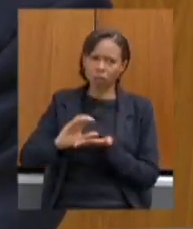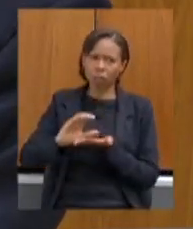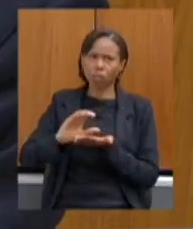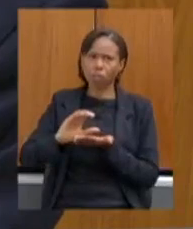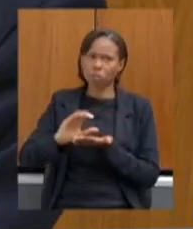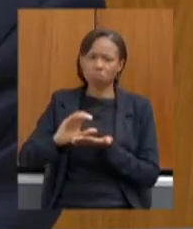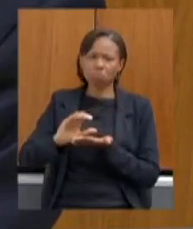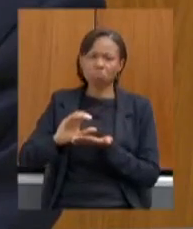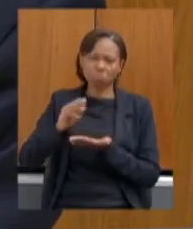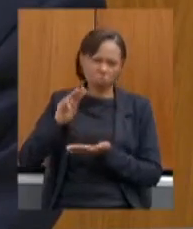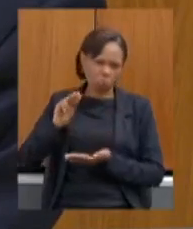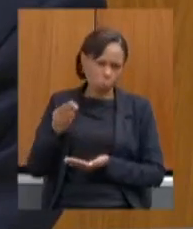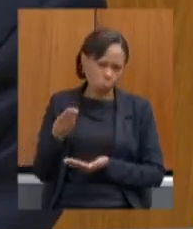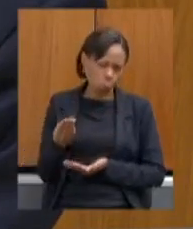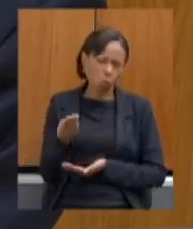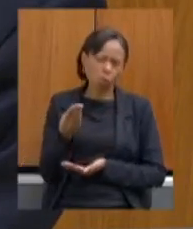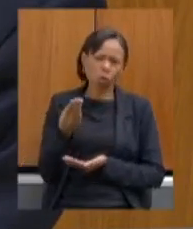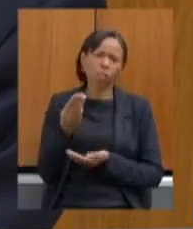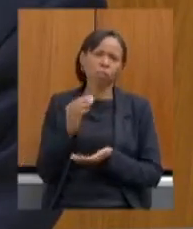emendas